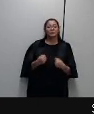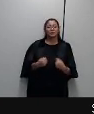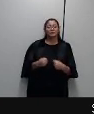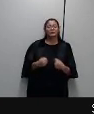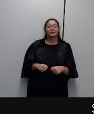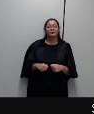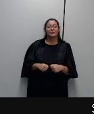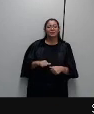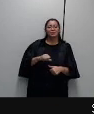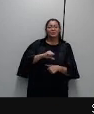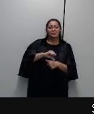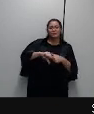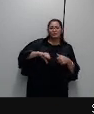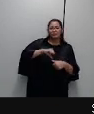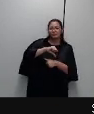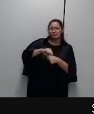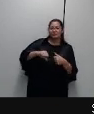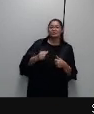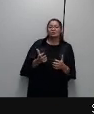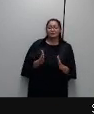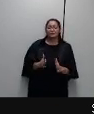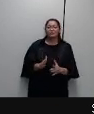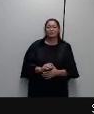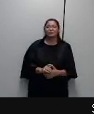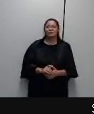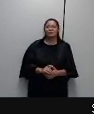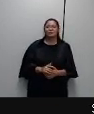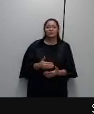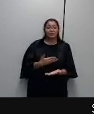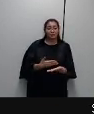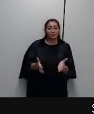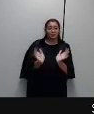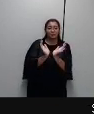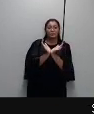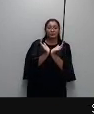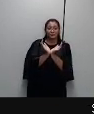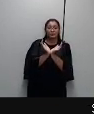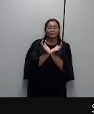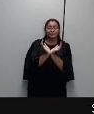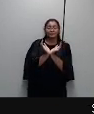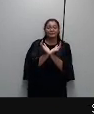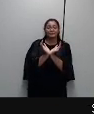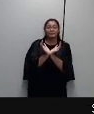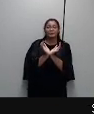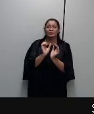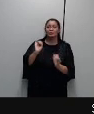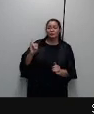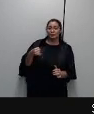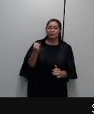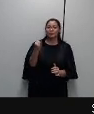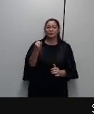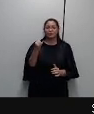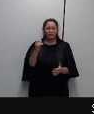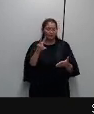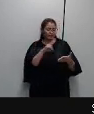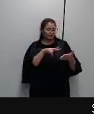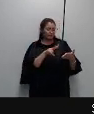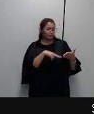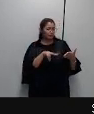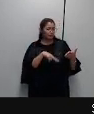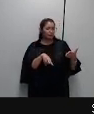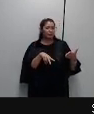essa mudança de composição na turma eu achei para o meu também e vou quantidade de ler Memorial